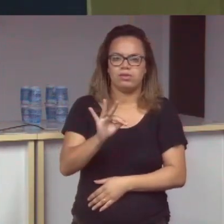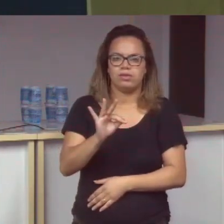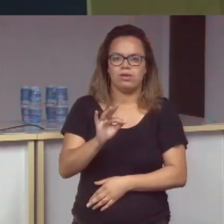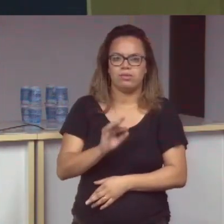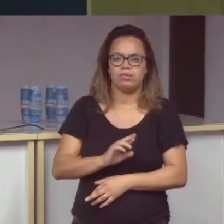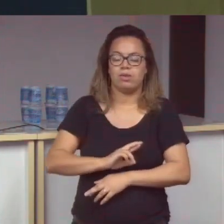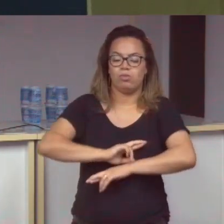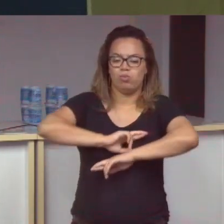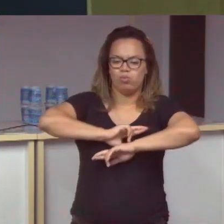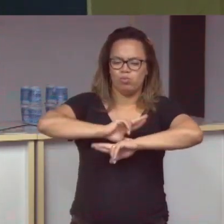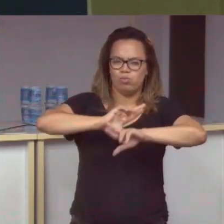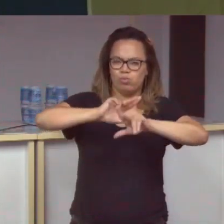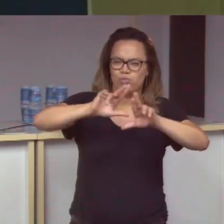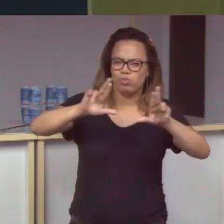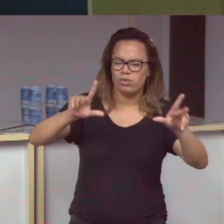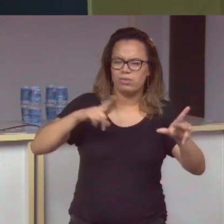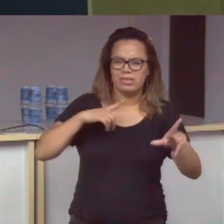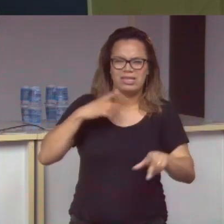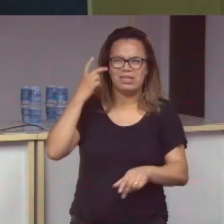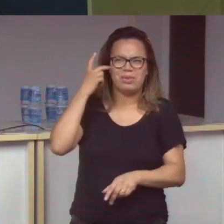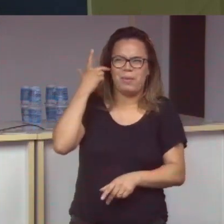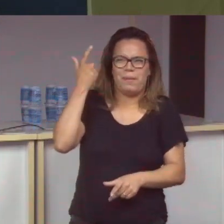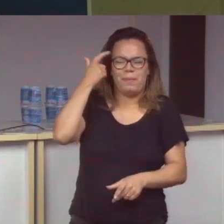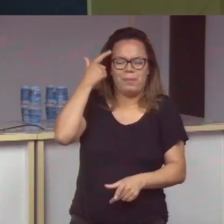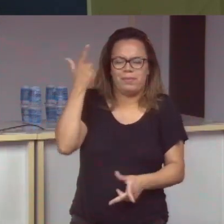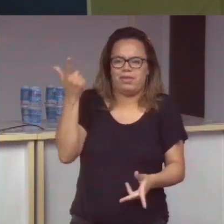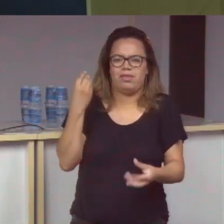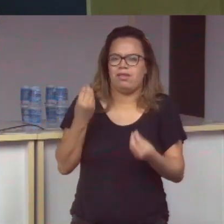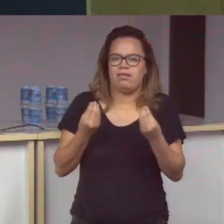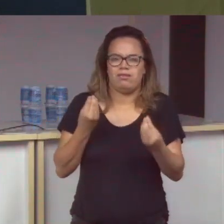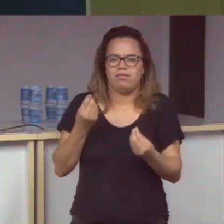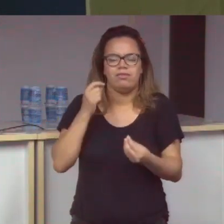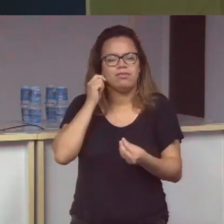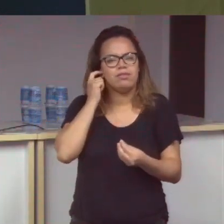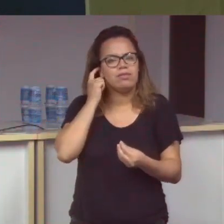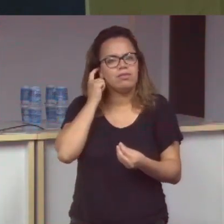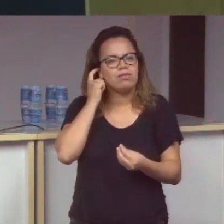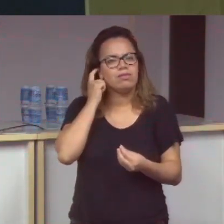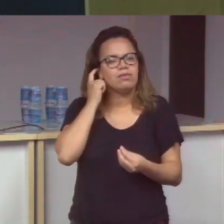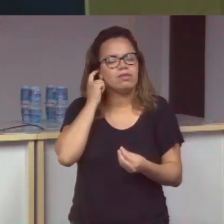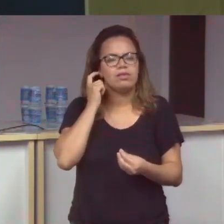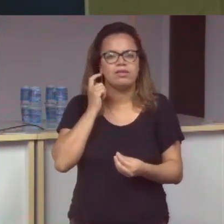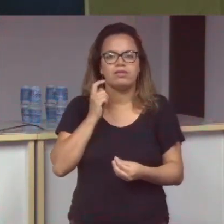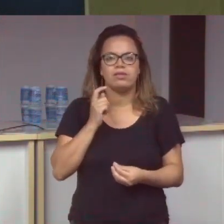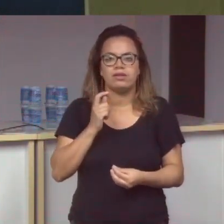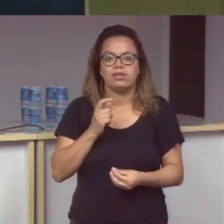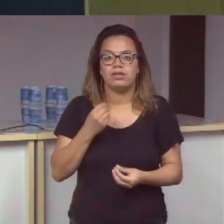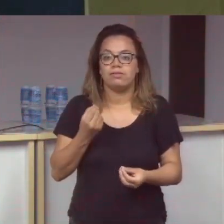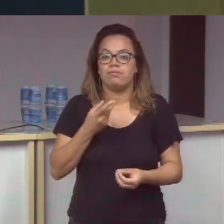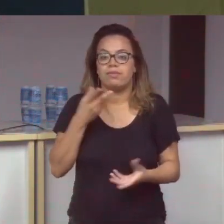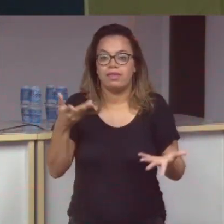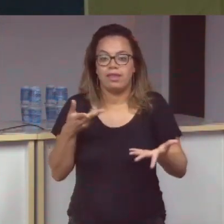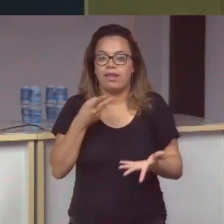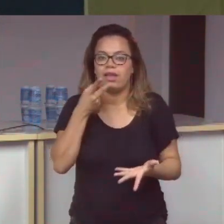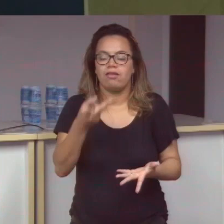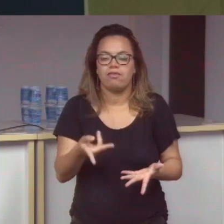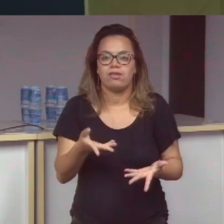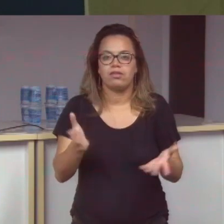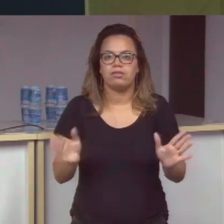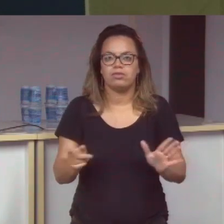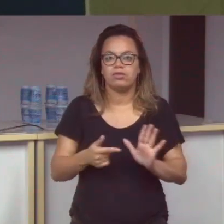muito diversa disso. A gente nem pensava em responder isso. E não é? Eduardo já mostrou lá,